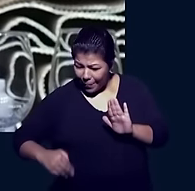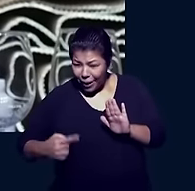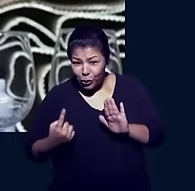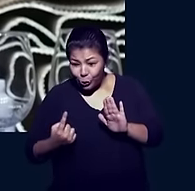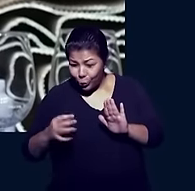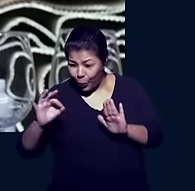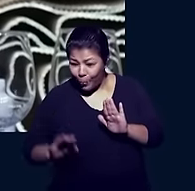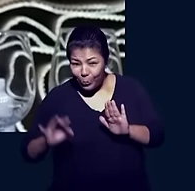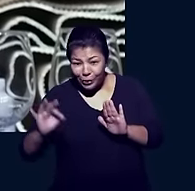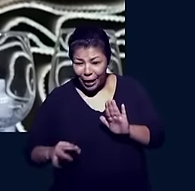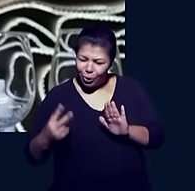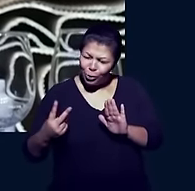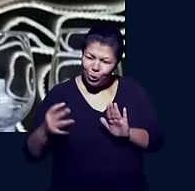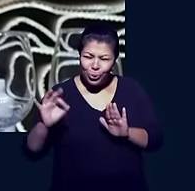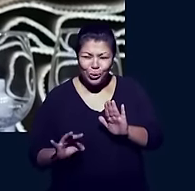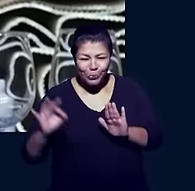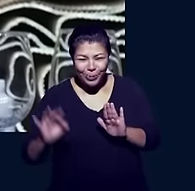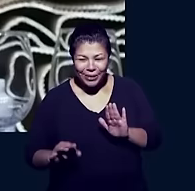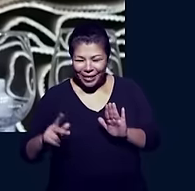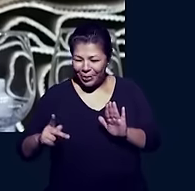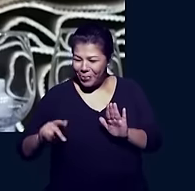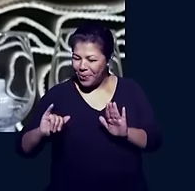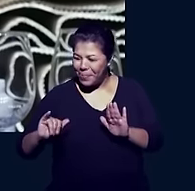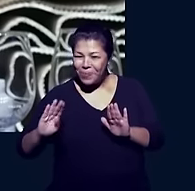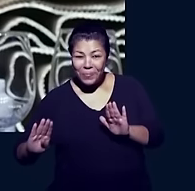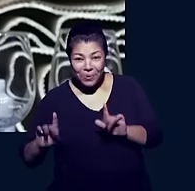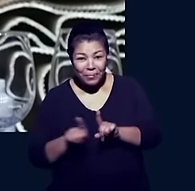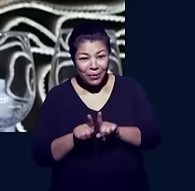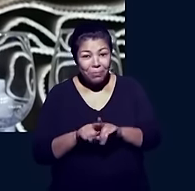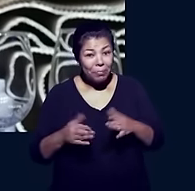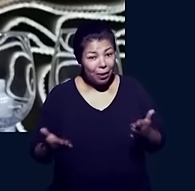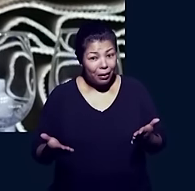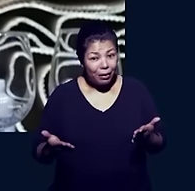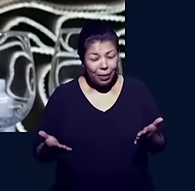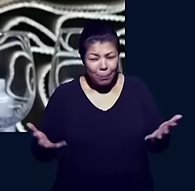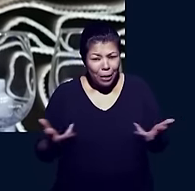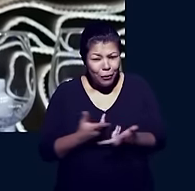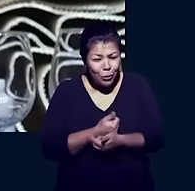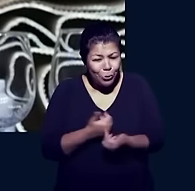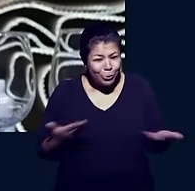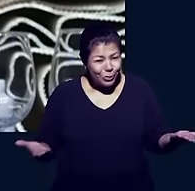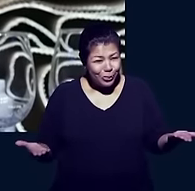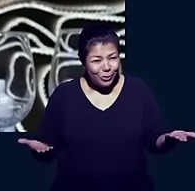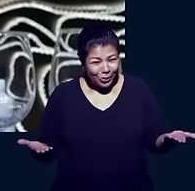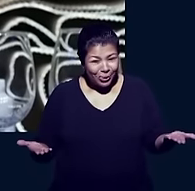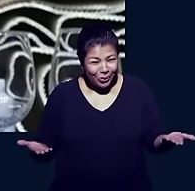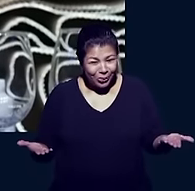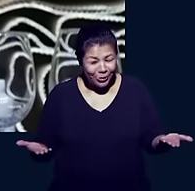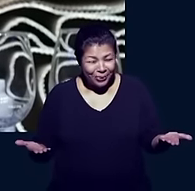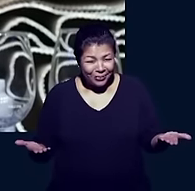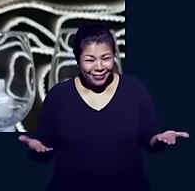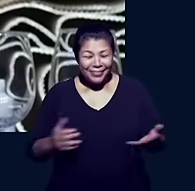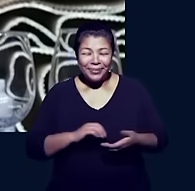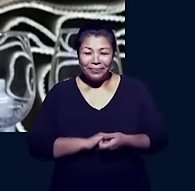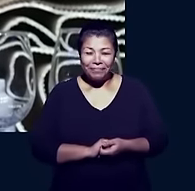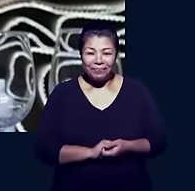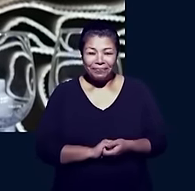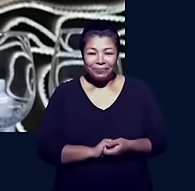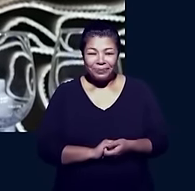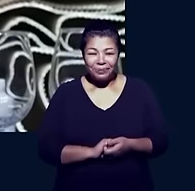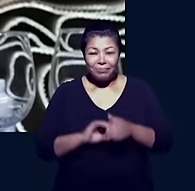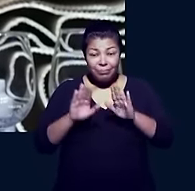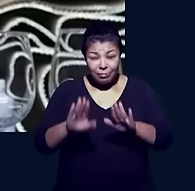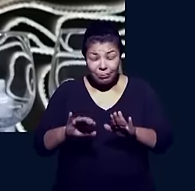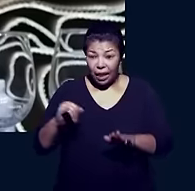credor líquido em mod estrangeira quando você tem um ciclo de aperto de liquidez o juro tá indo para cima Espetacular não é atô que o Real tá tendo essa performance muito boa